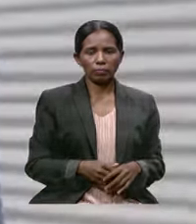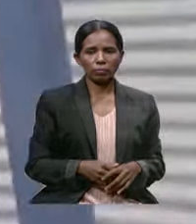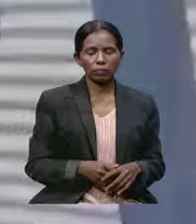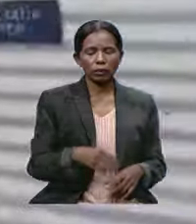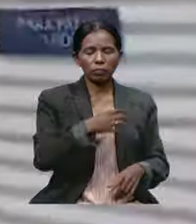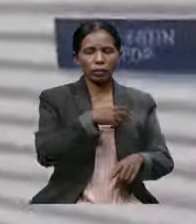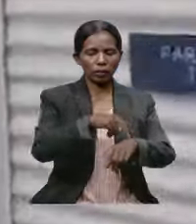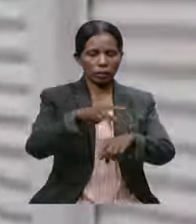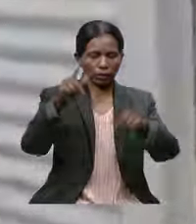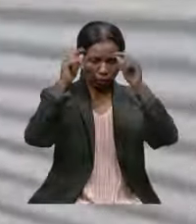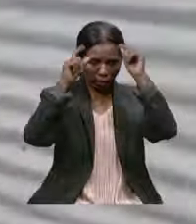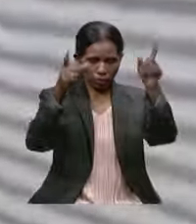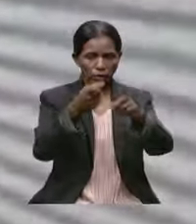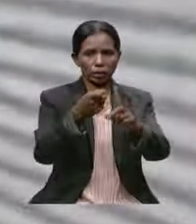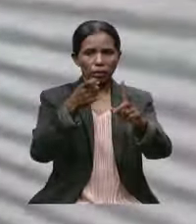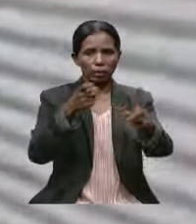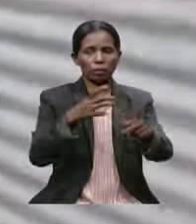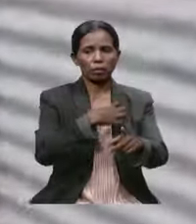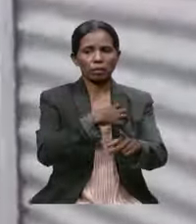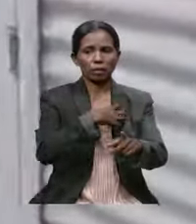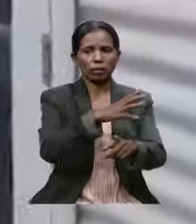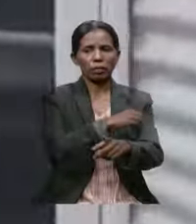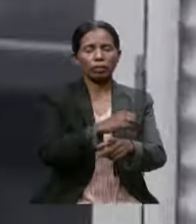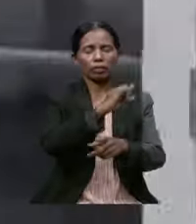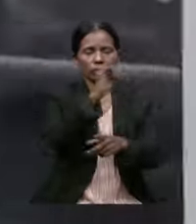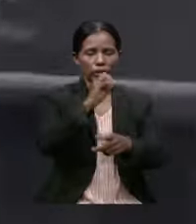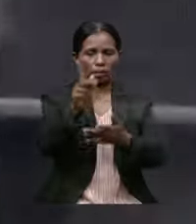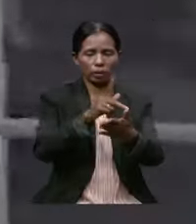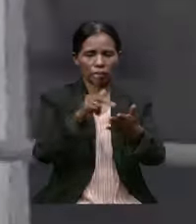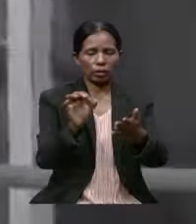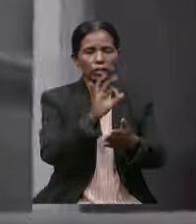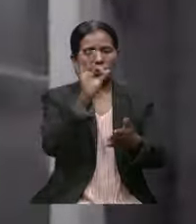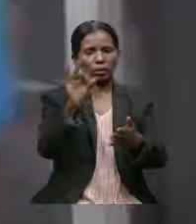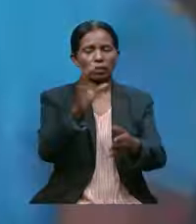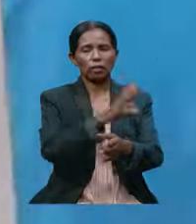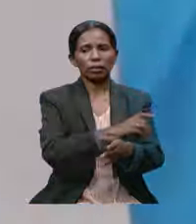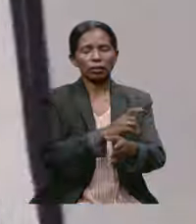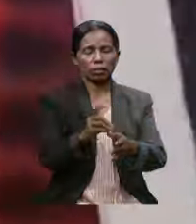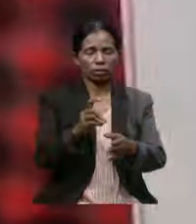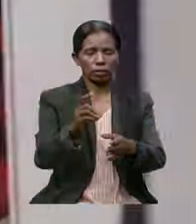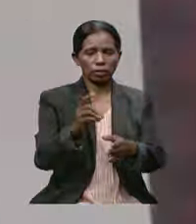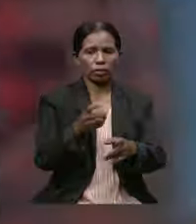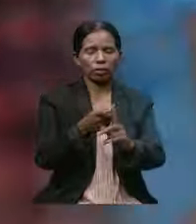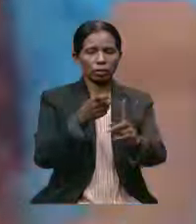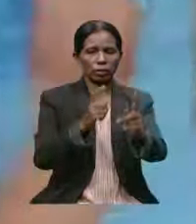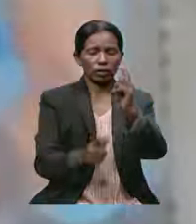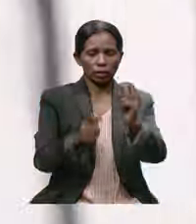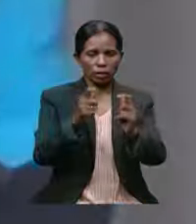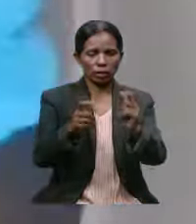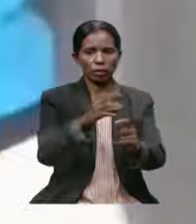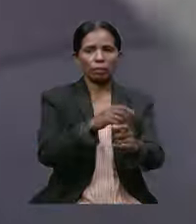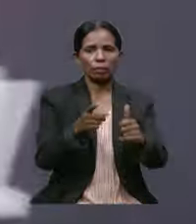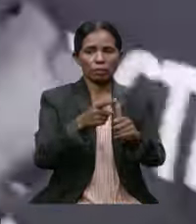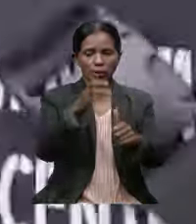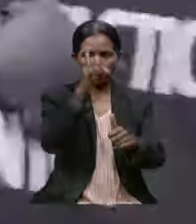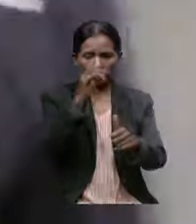Polícia Nacional de Timor-Leste e o Polícia Departamento de Investigação Criminal Nacional e a sexta executa mandado de detenção o Tribunal Judicial Primeira